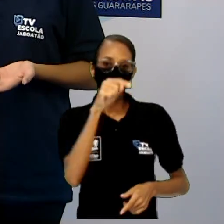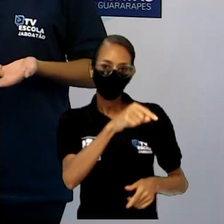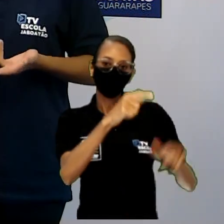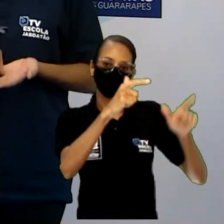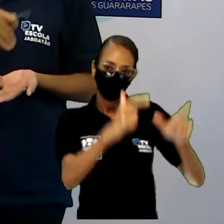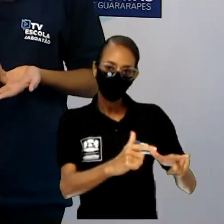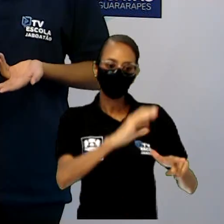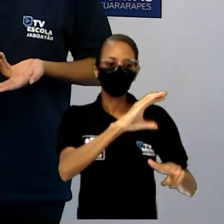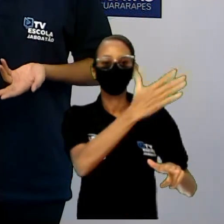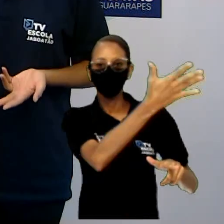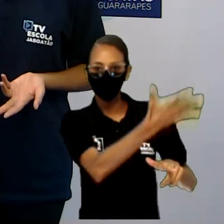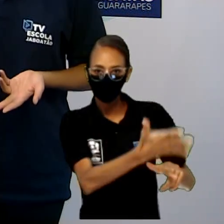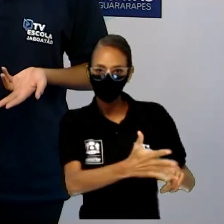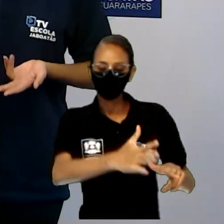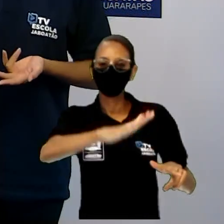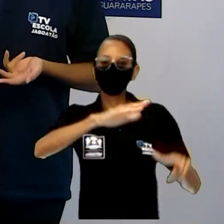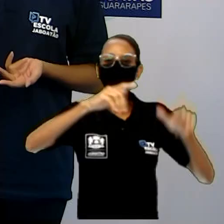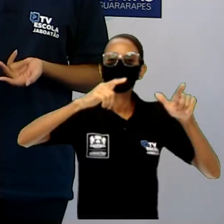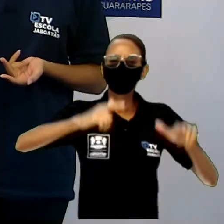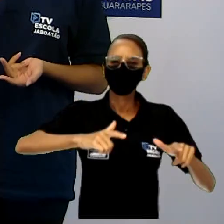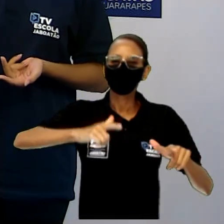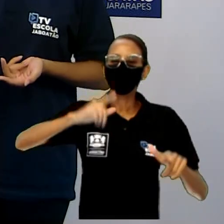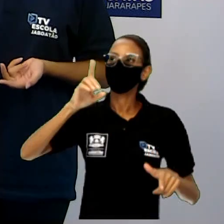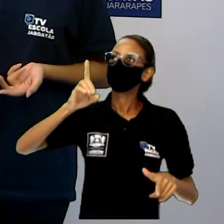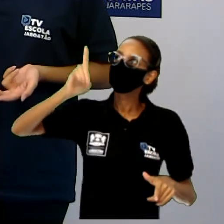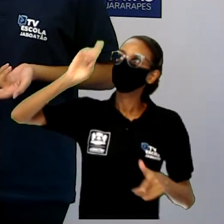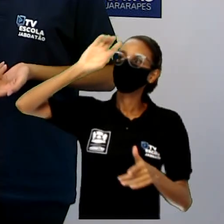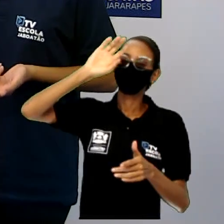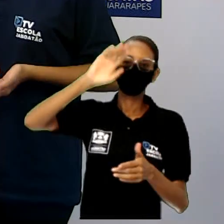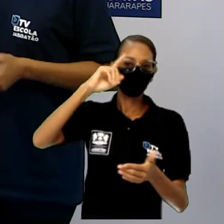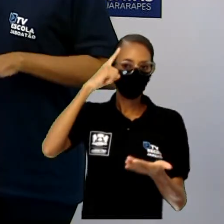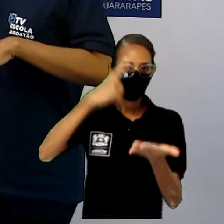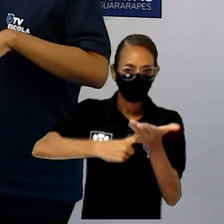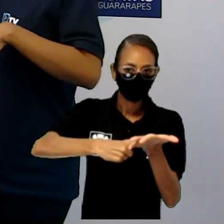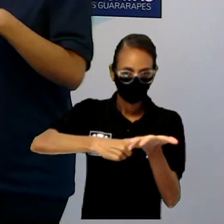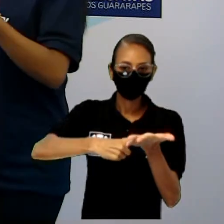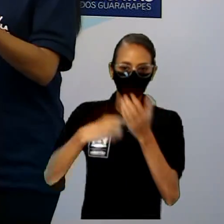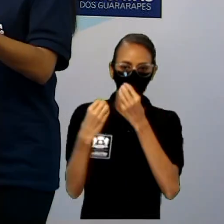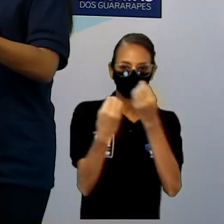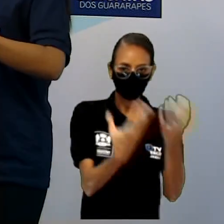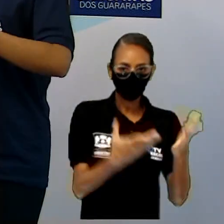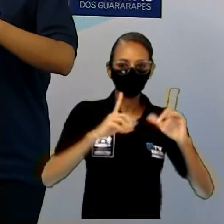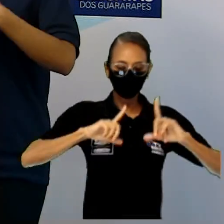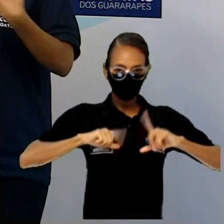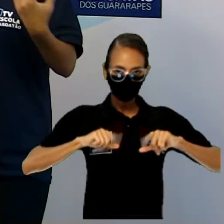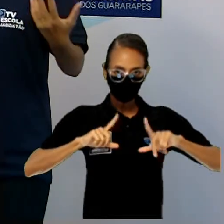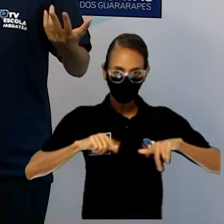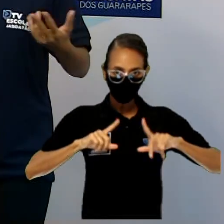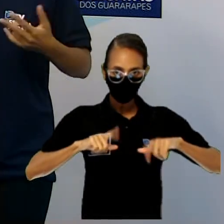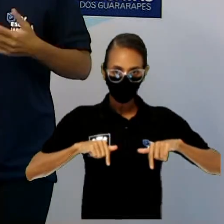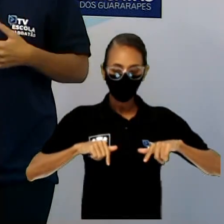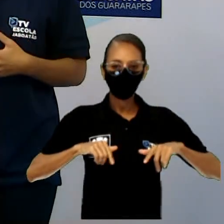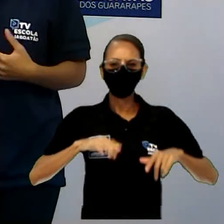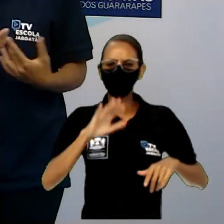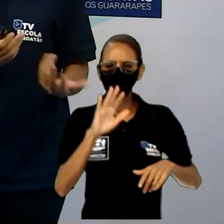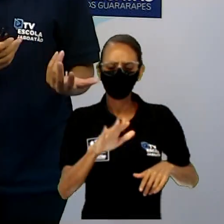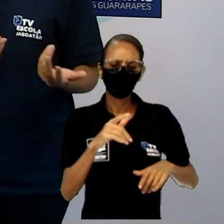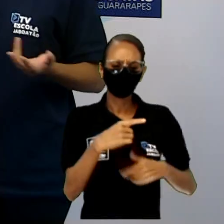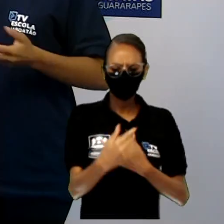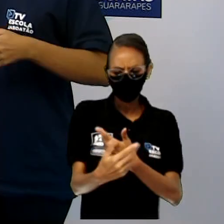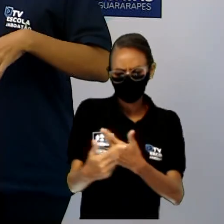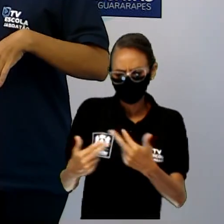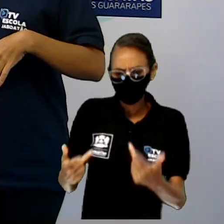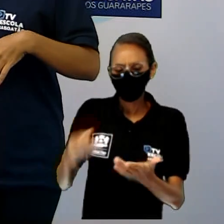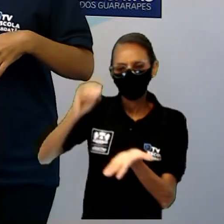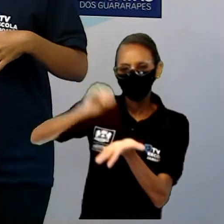primeira vez, nessa terra prometida, que era conhecida ali como Canaã. Mas ali, motivados pela escassez de